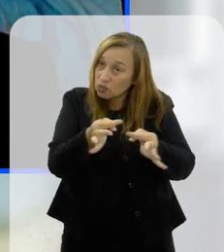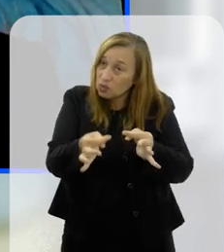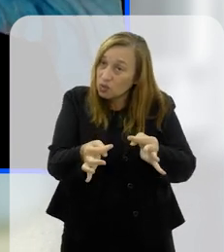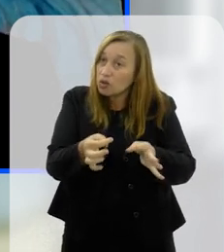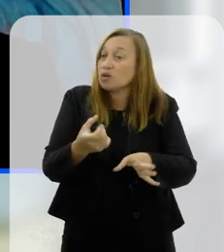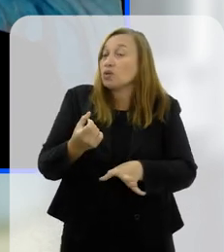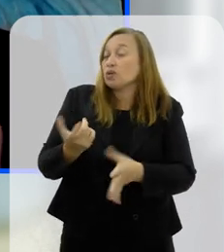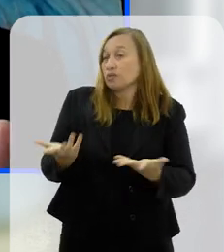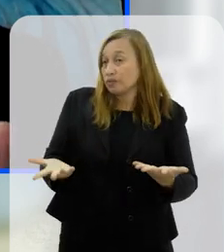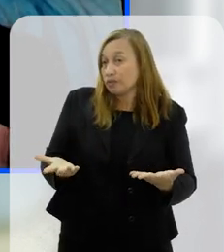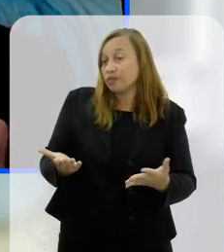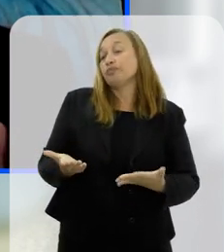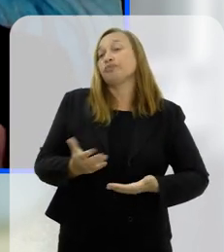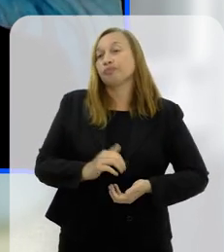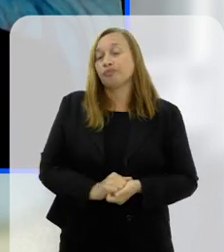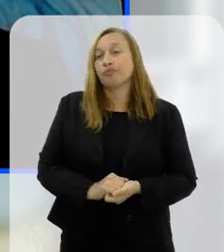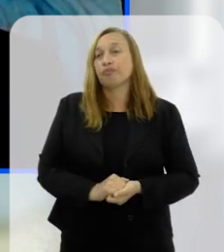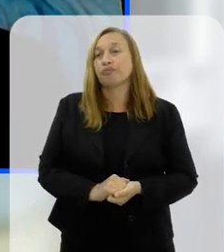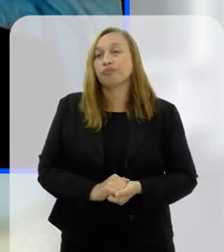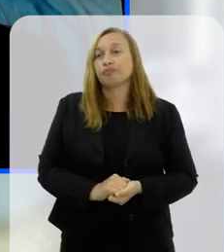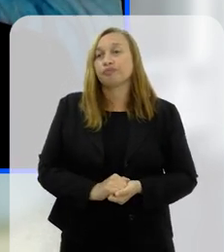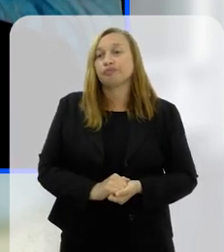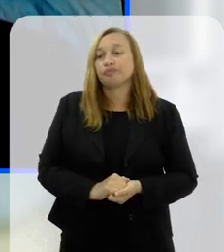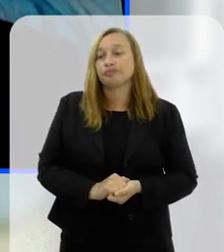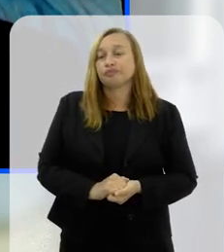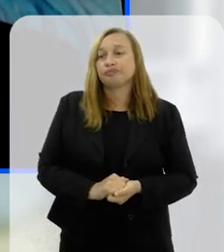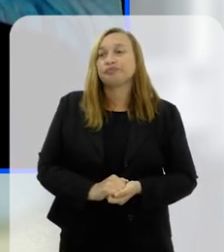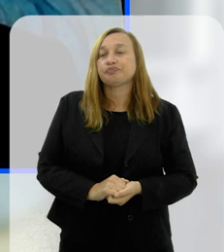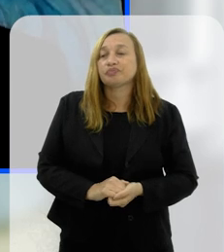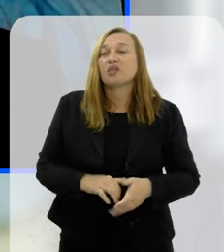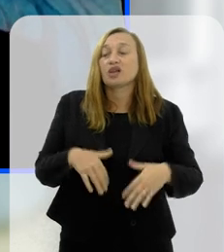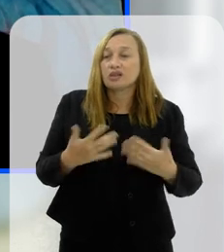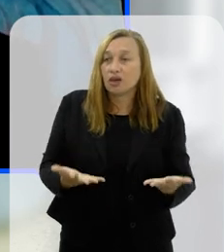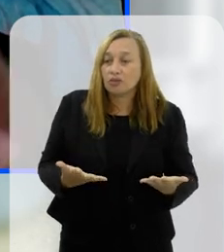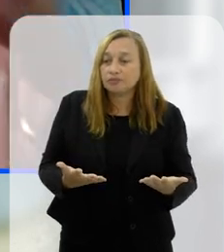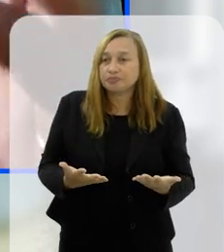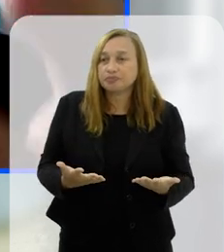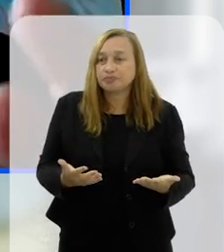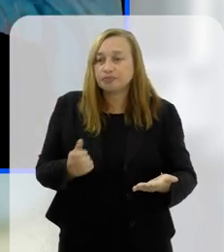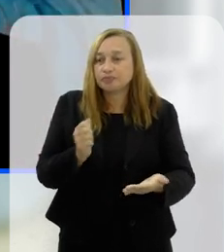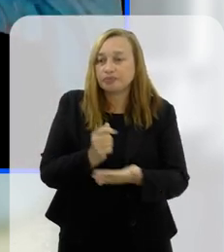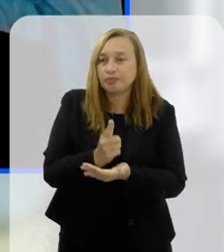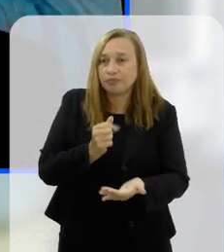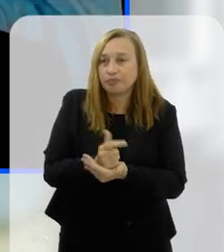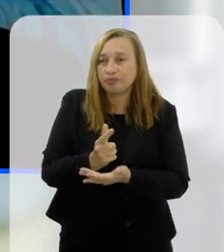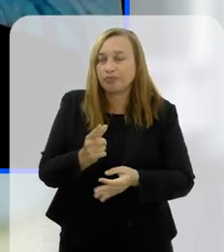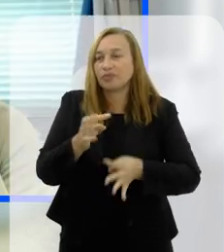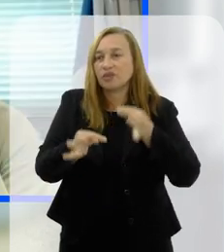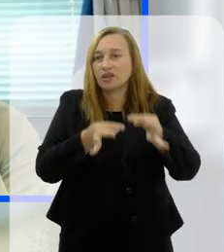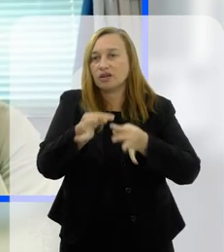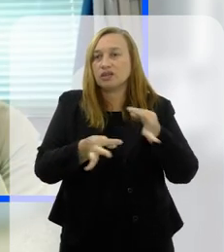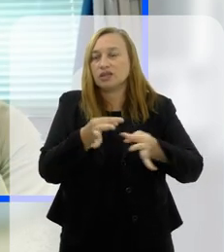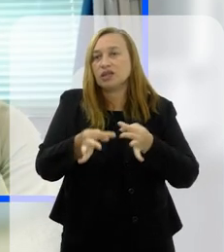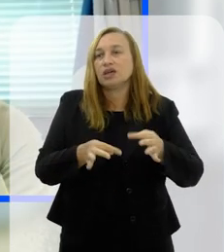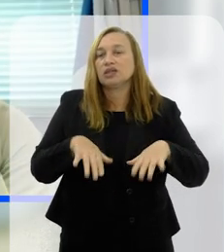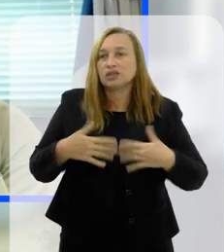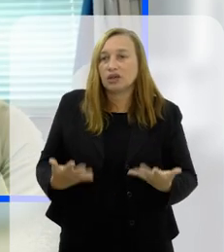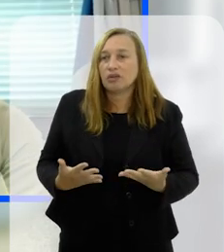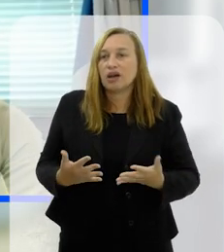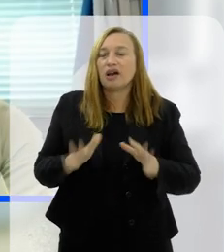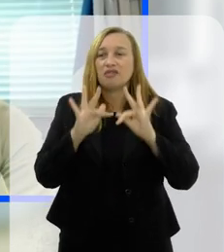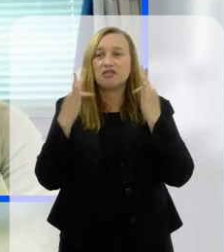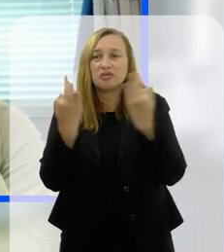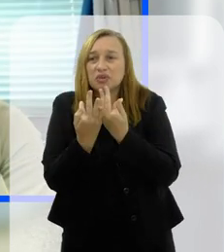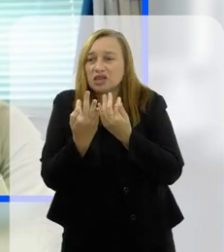pode ser o pai ou a mãe ainda vem um custo a mais de tratamento então isso deixa assim desorganiza muito a